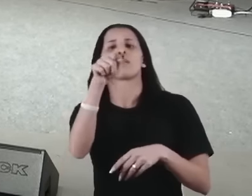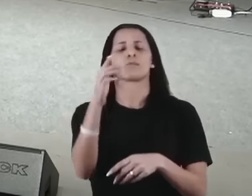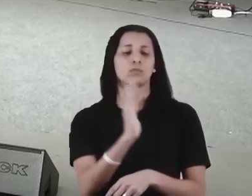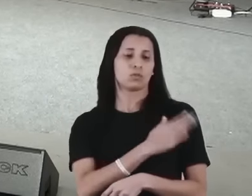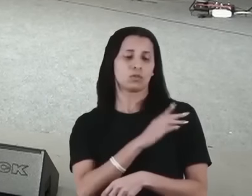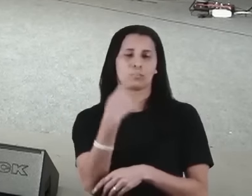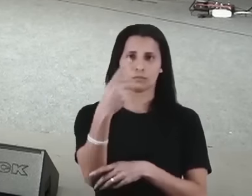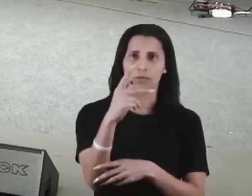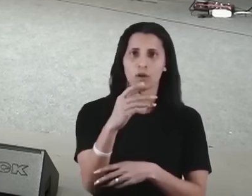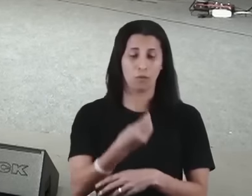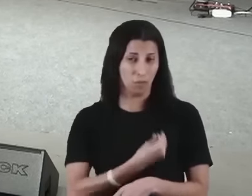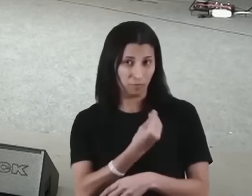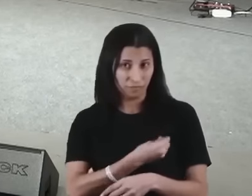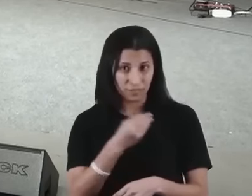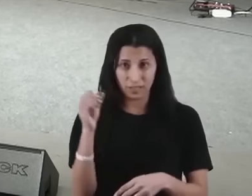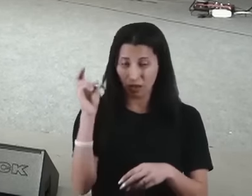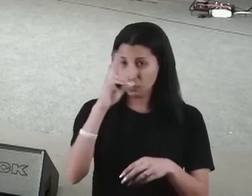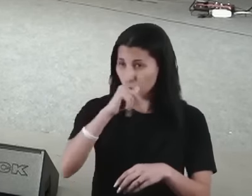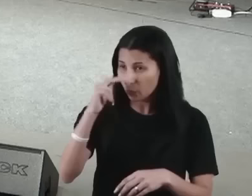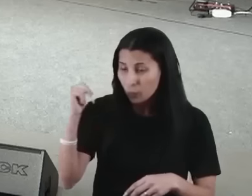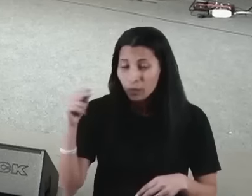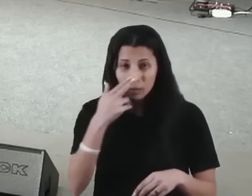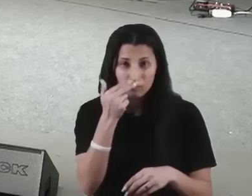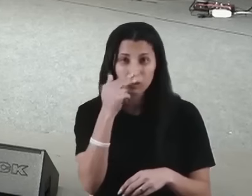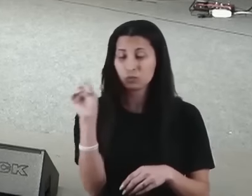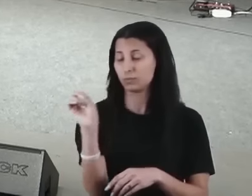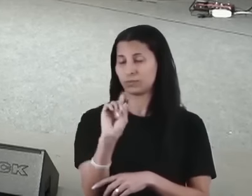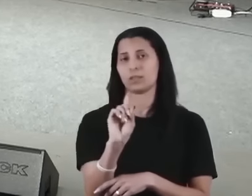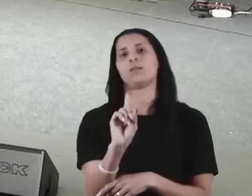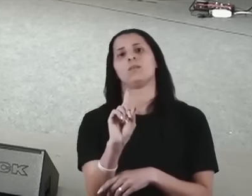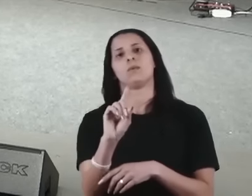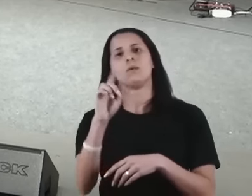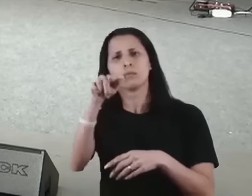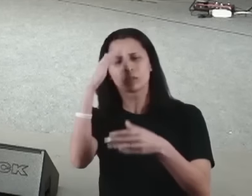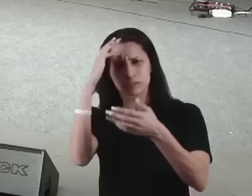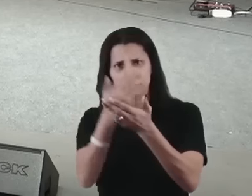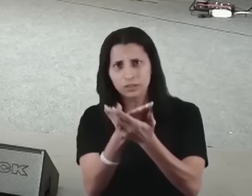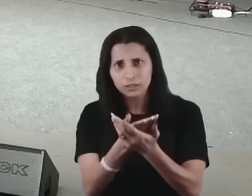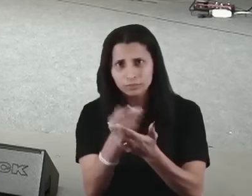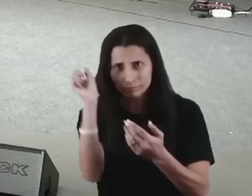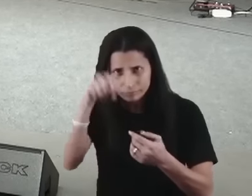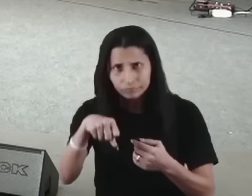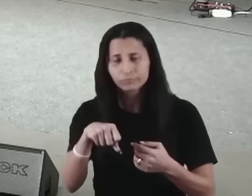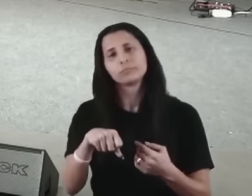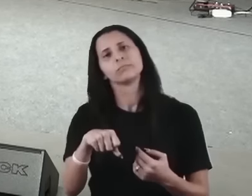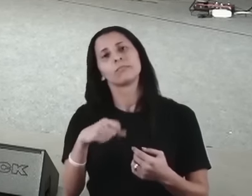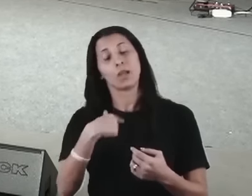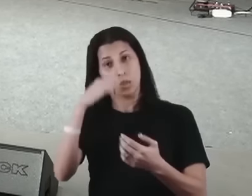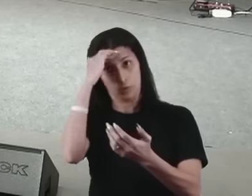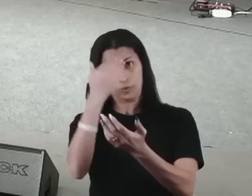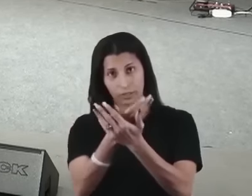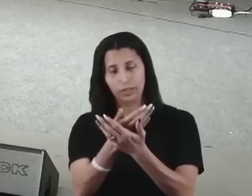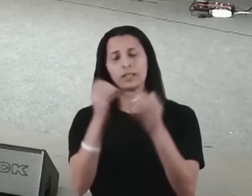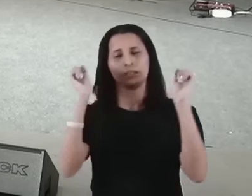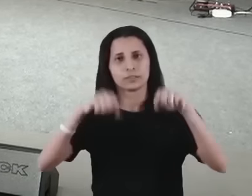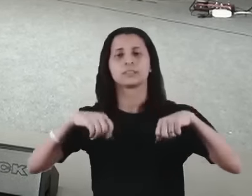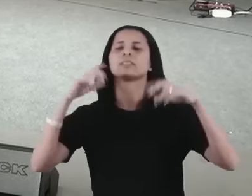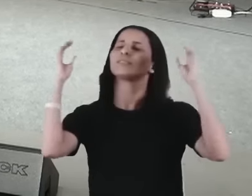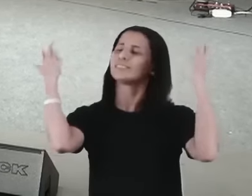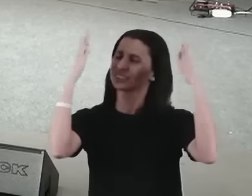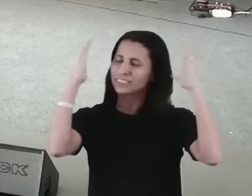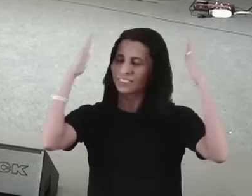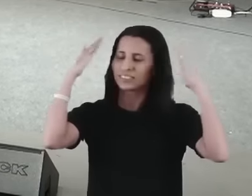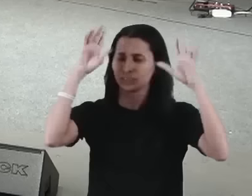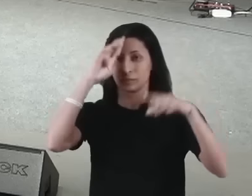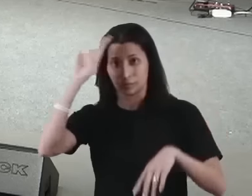você sua vida nunca mais vai ser a mesma quantos creme isso aqui eu creio nisso então Celebre